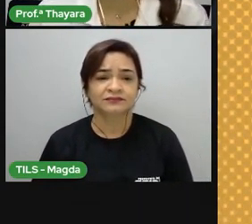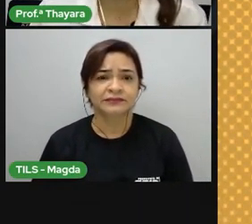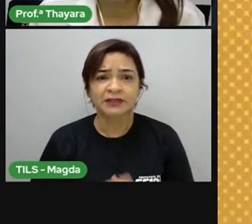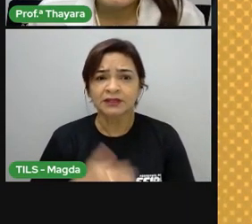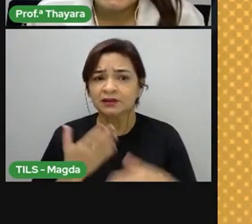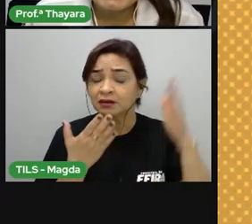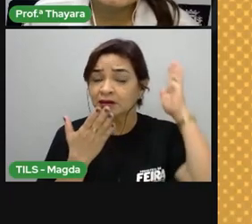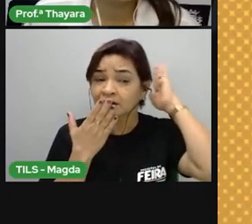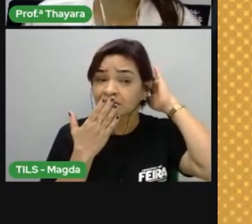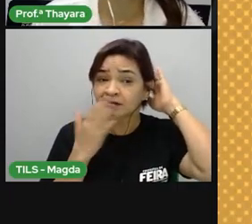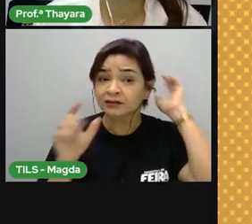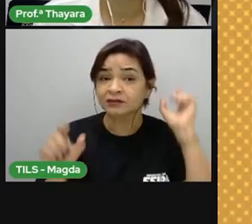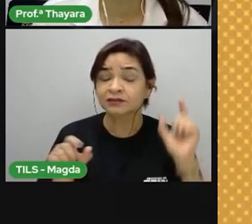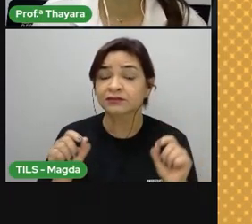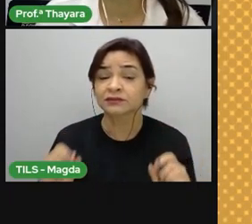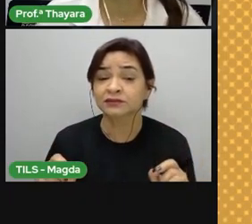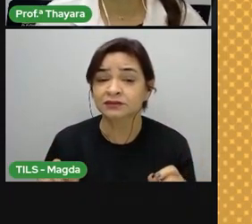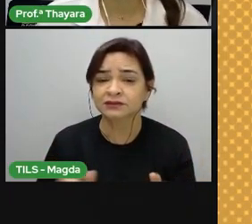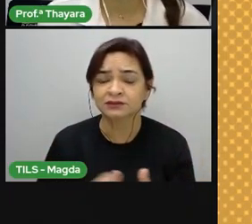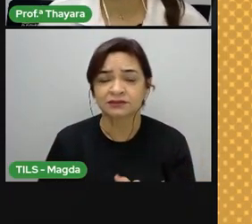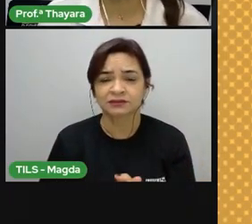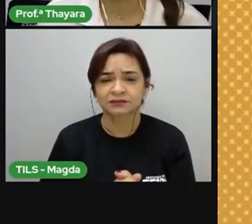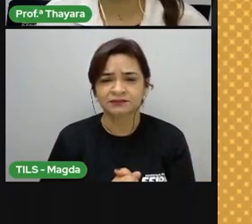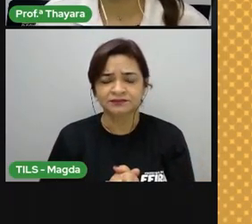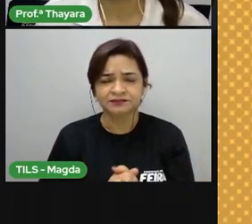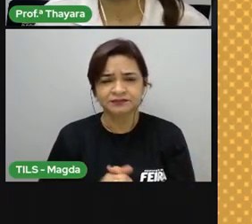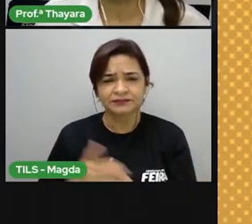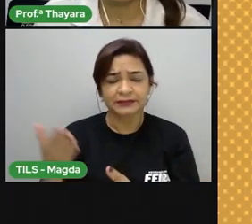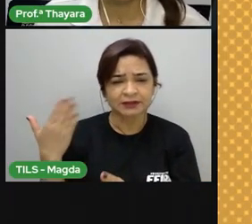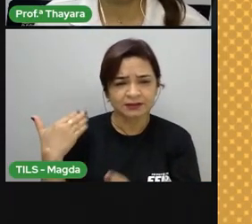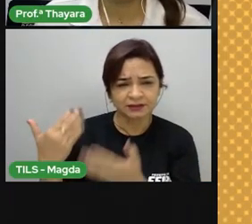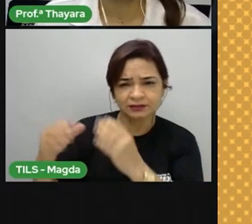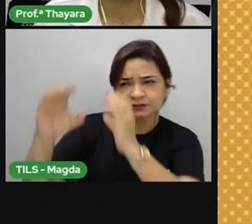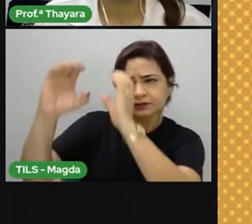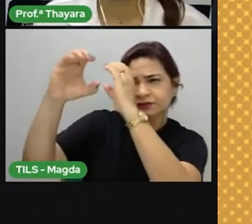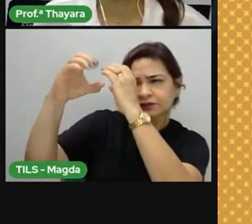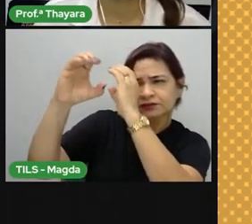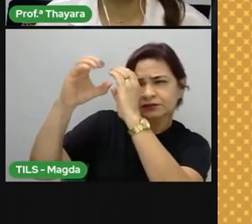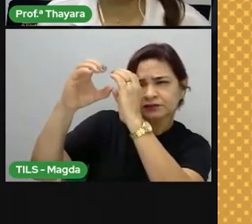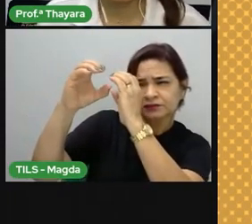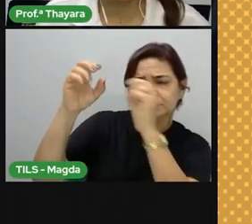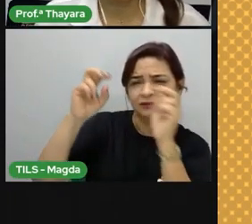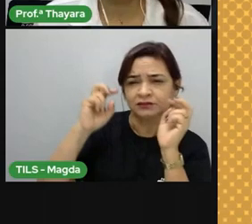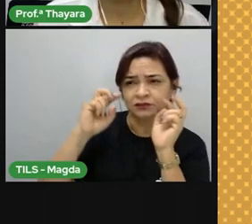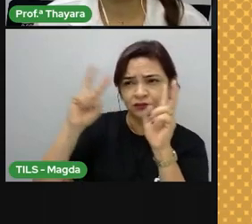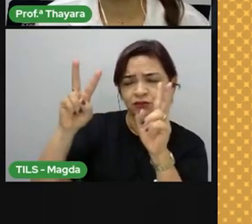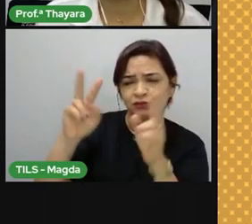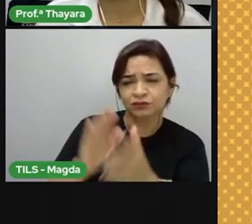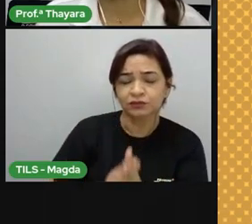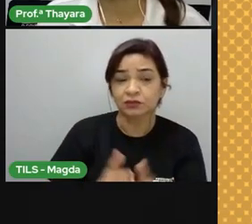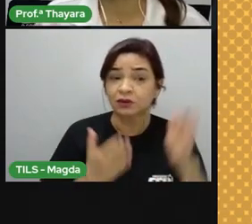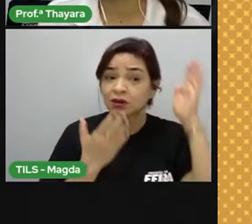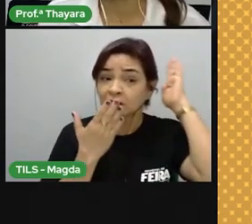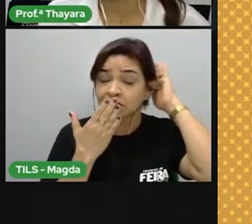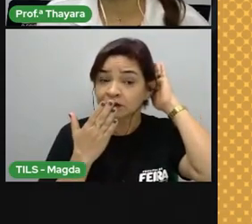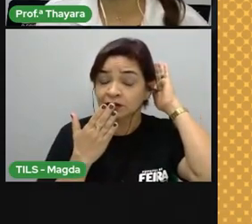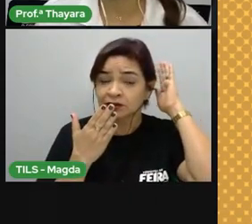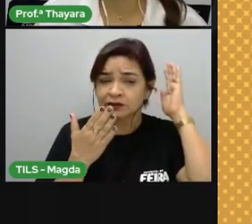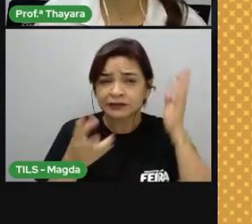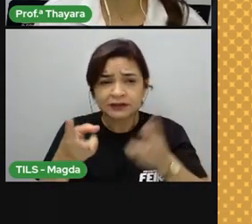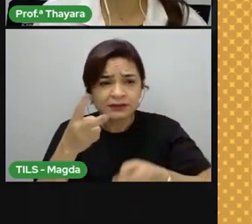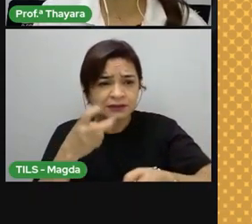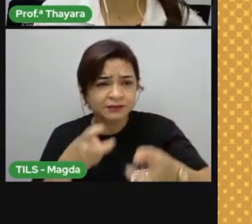E os indígenas? Os indígenas, a partir da observação do céu, esses povos nativos brasileiros passaram a perceber